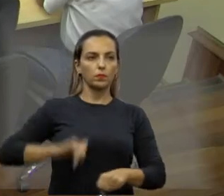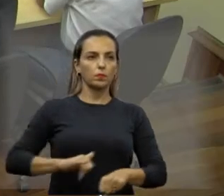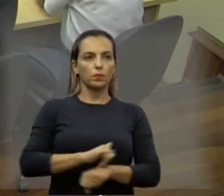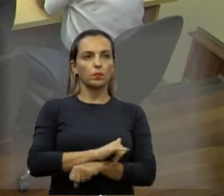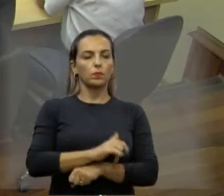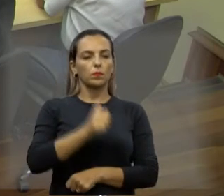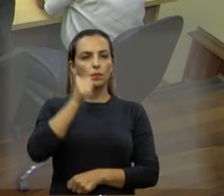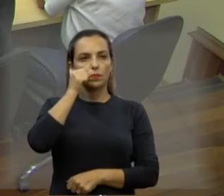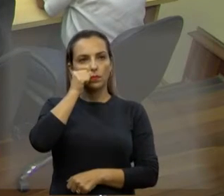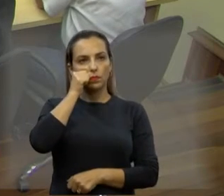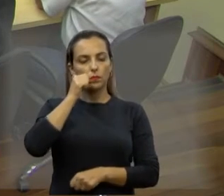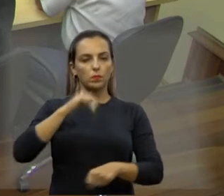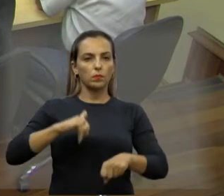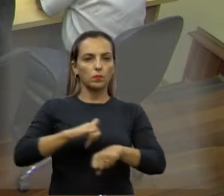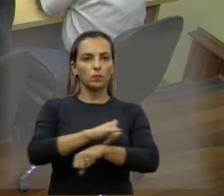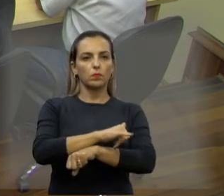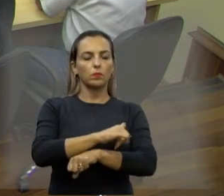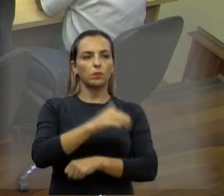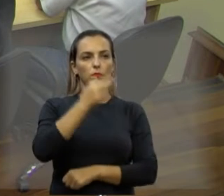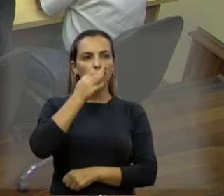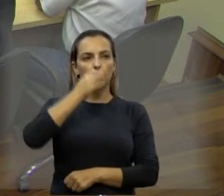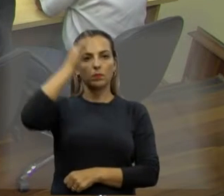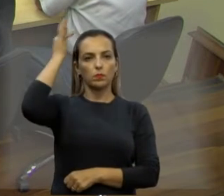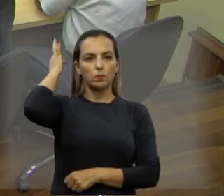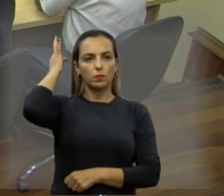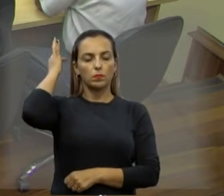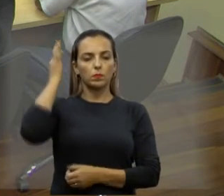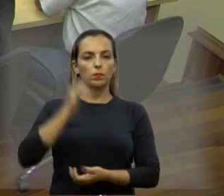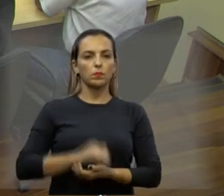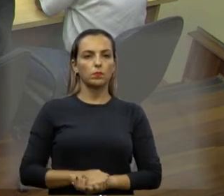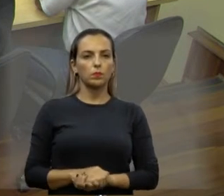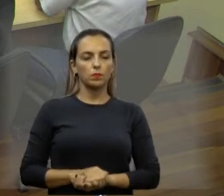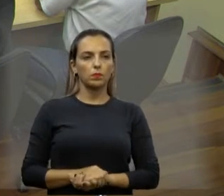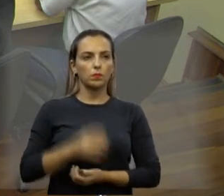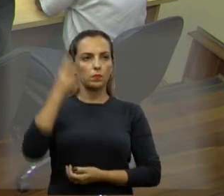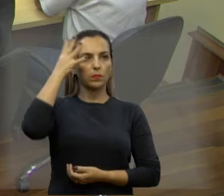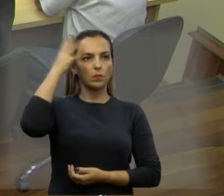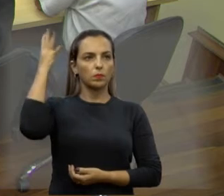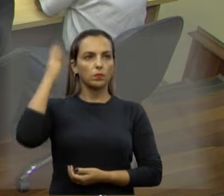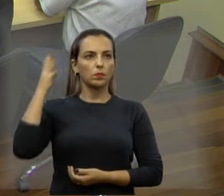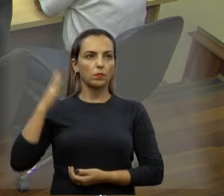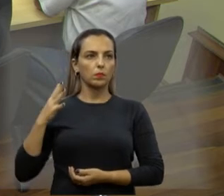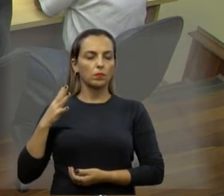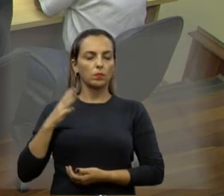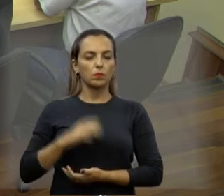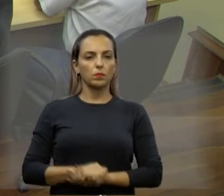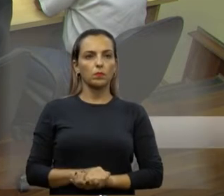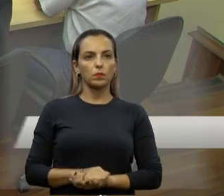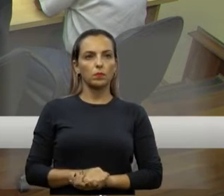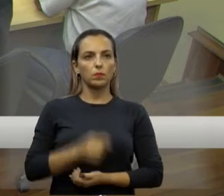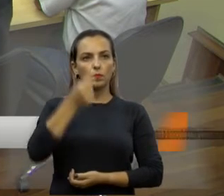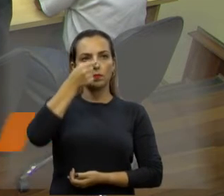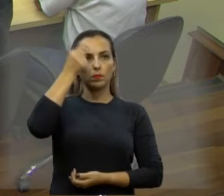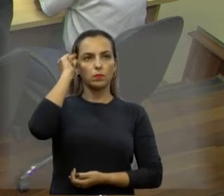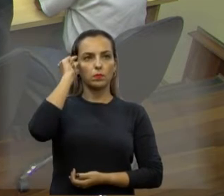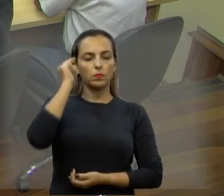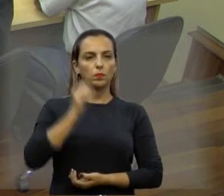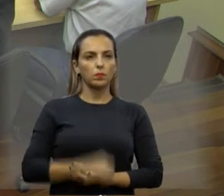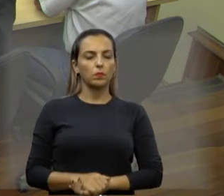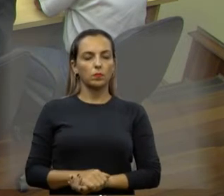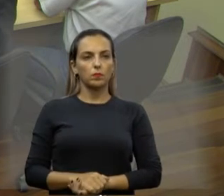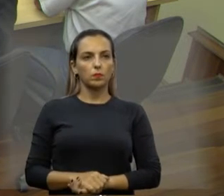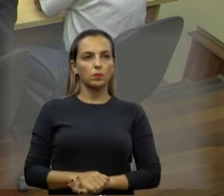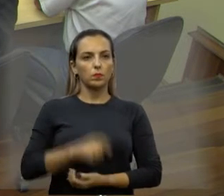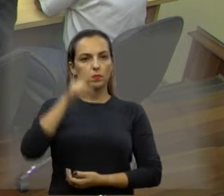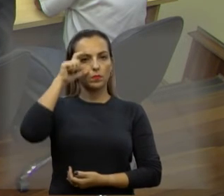Emanuel sponton ausente Av Virgílio presentes Filipa Brunelli presentes Marchese da Rádio Resente